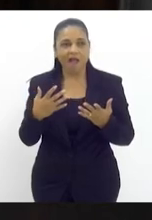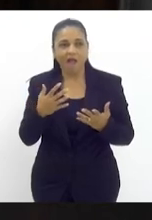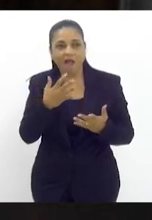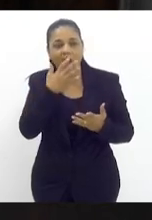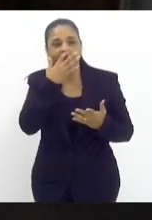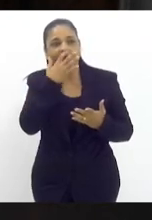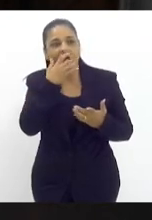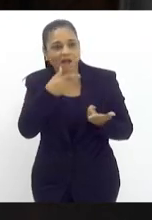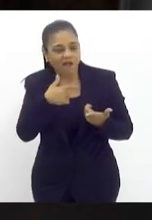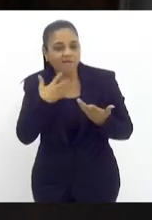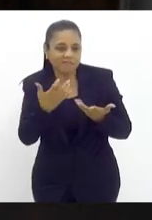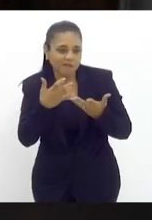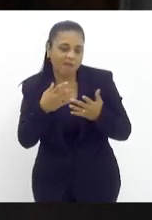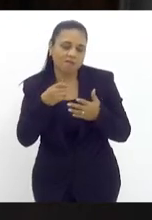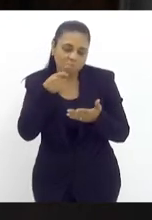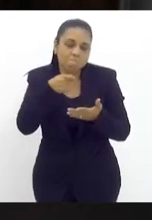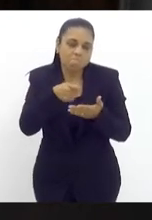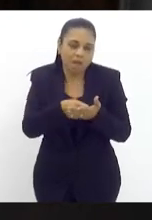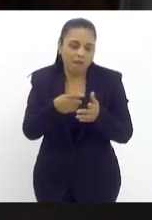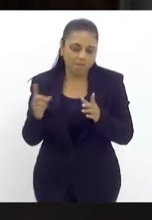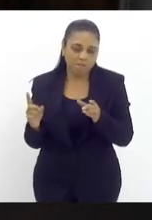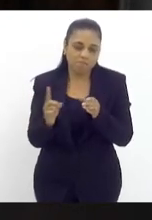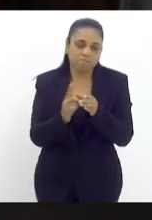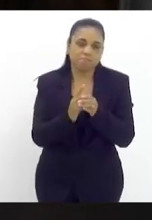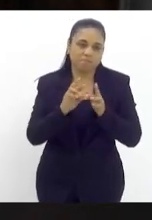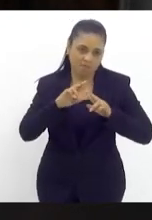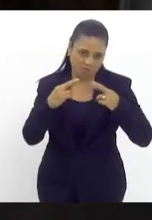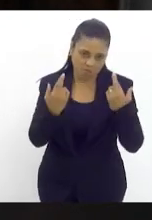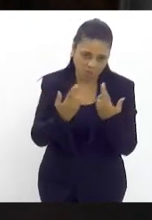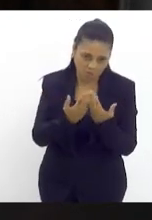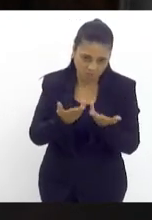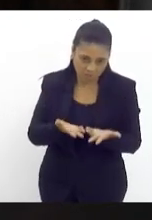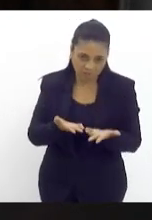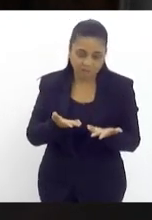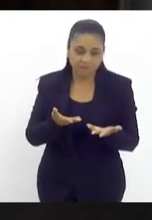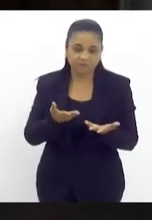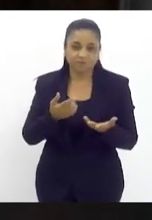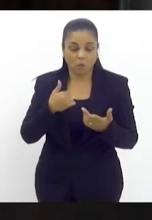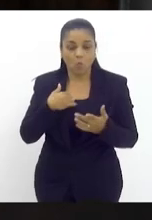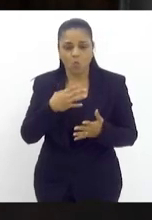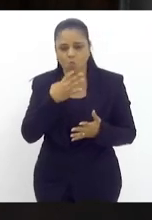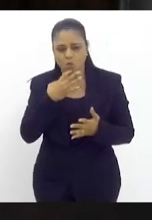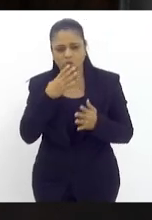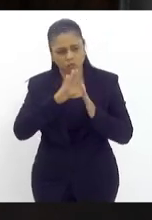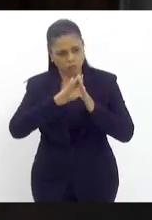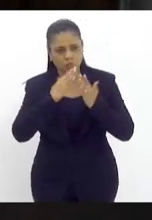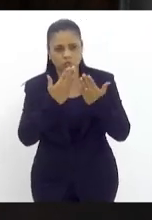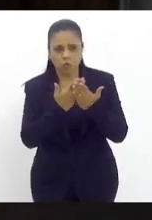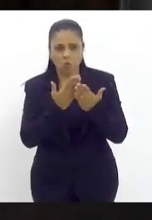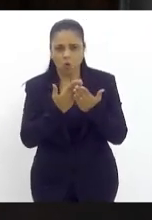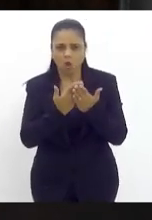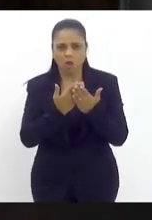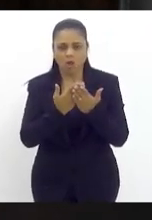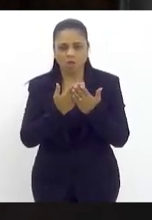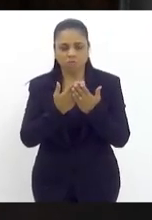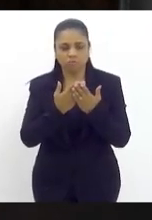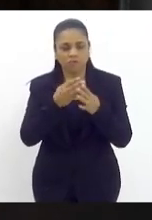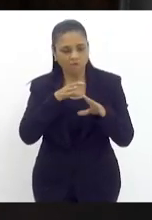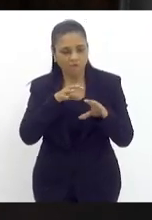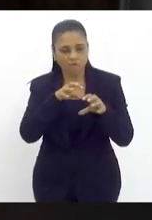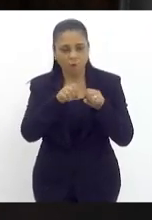Ele paga para ir nessa reunião. Né? Eu conheço escolas hoje, que é isso, dá uma formação de